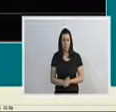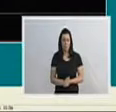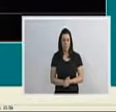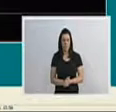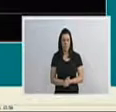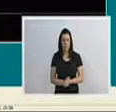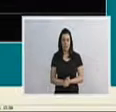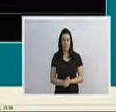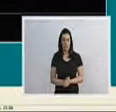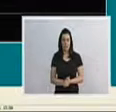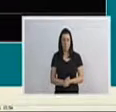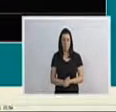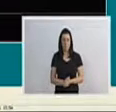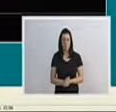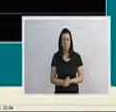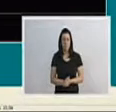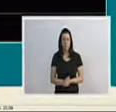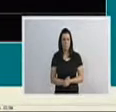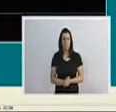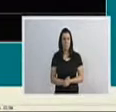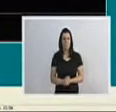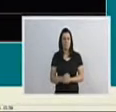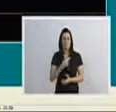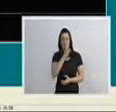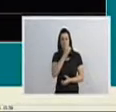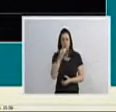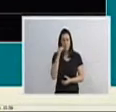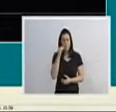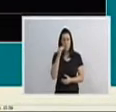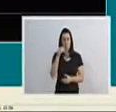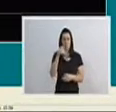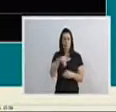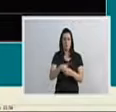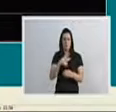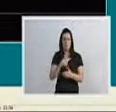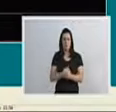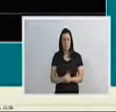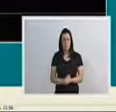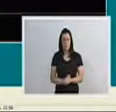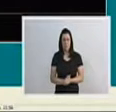Nem vi que ele não estava aí. Vereador César, seu voto, por gentileza.